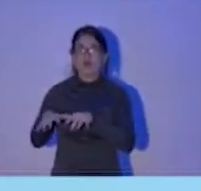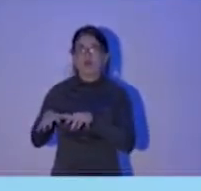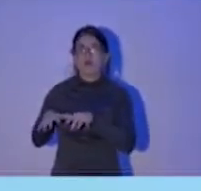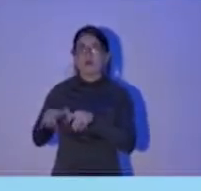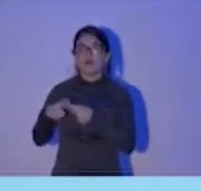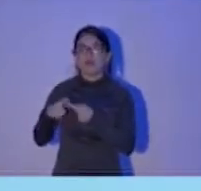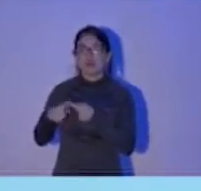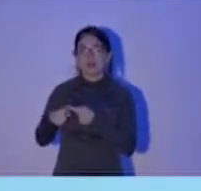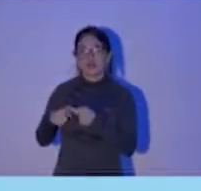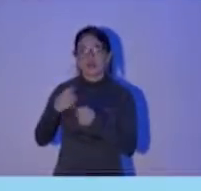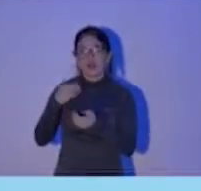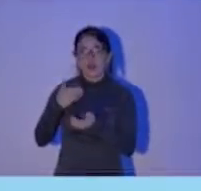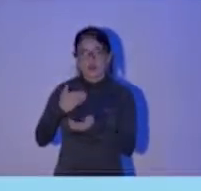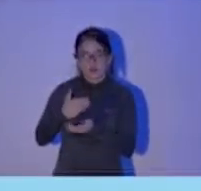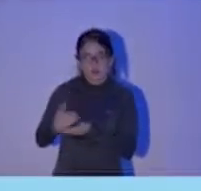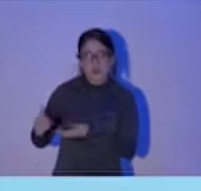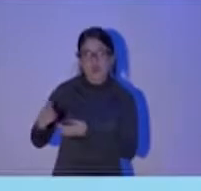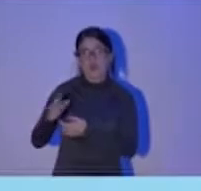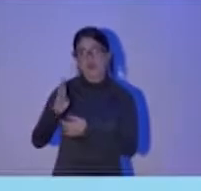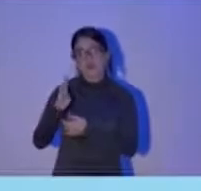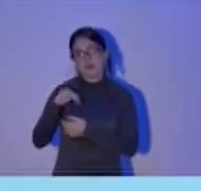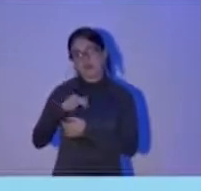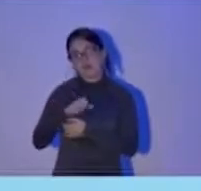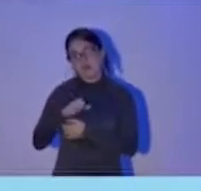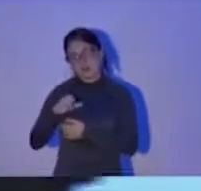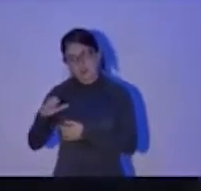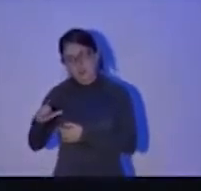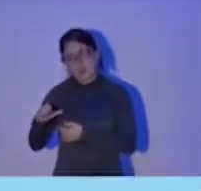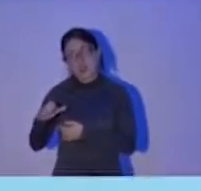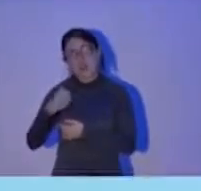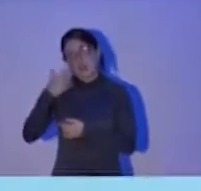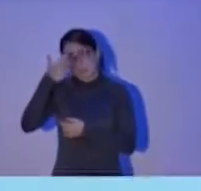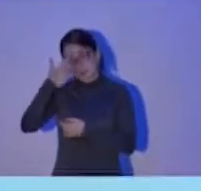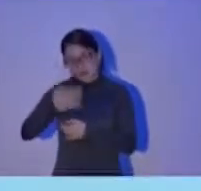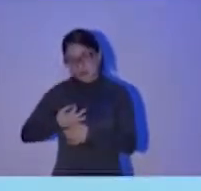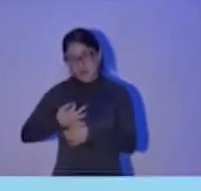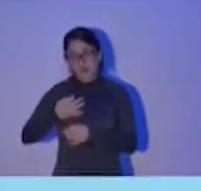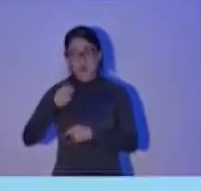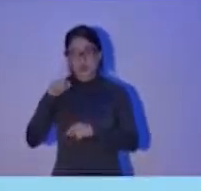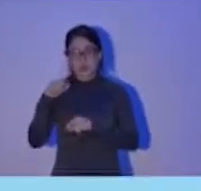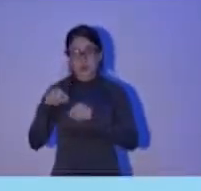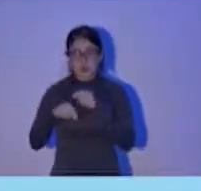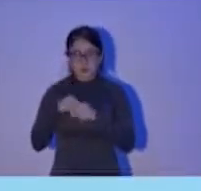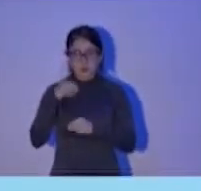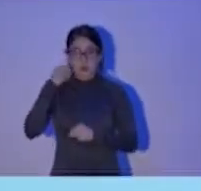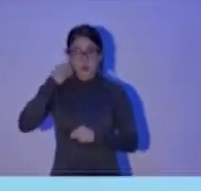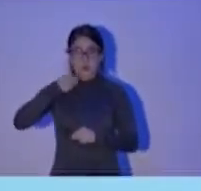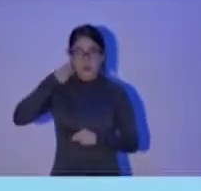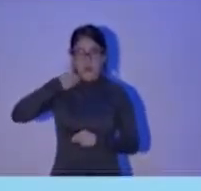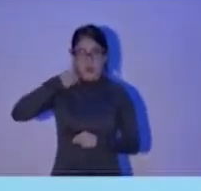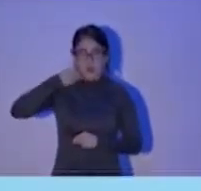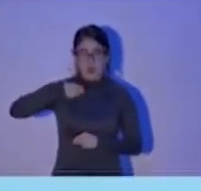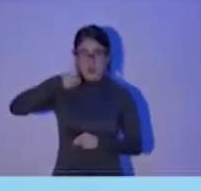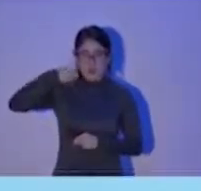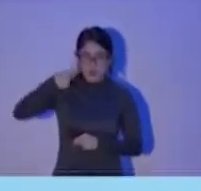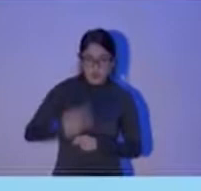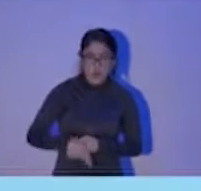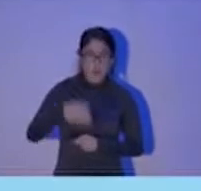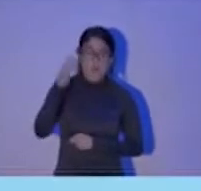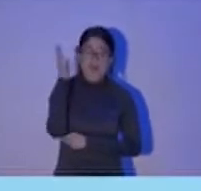a construção da Base Nacional Comum Curricular. Eu entendo que talvez tenha sido a grande experiência nacional